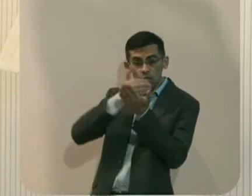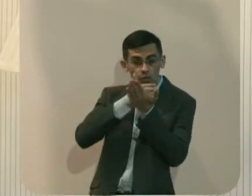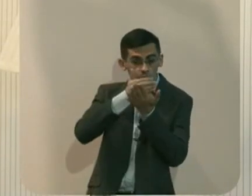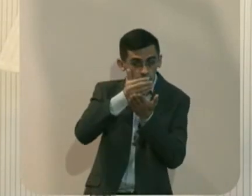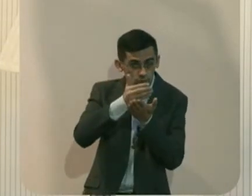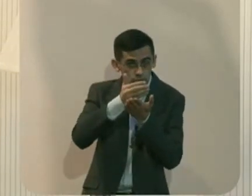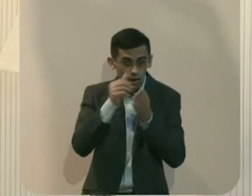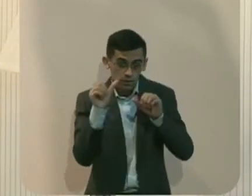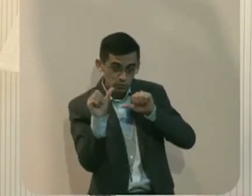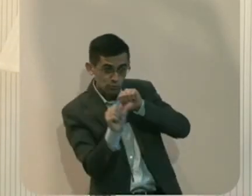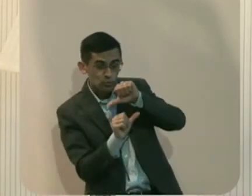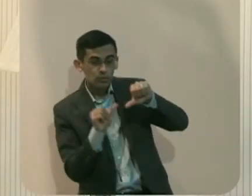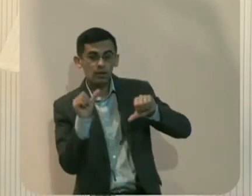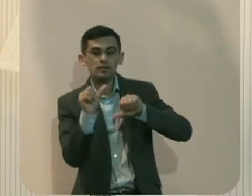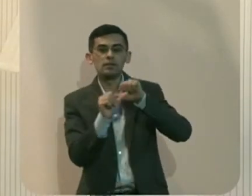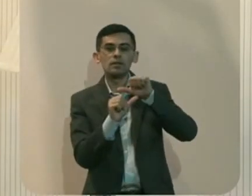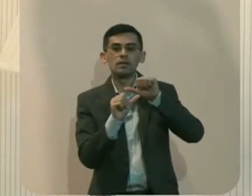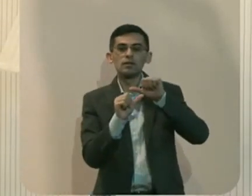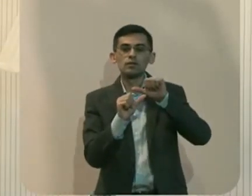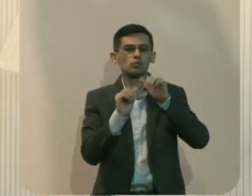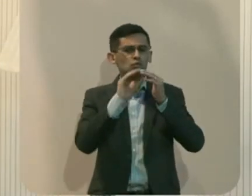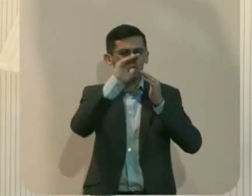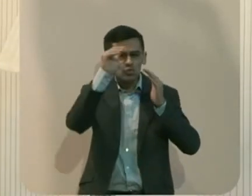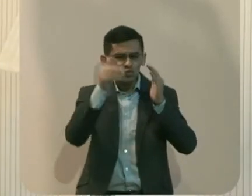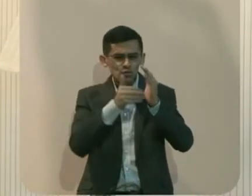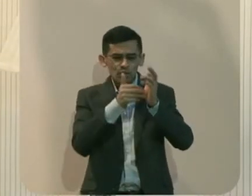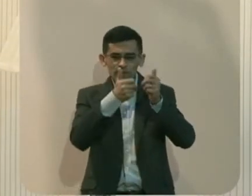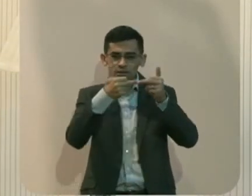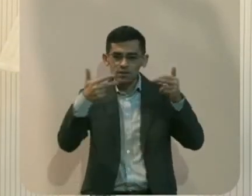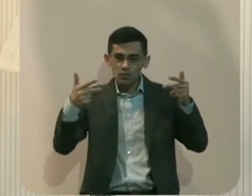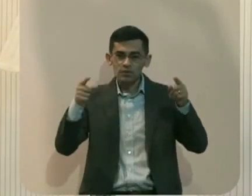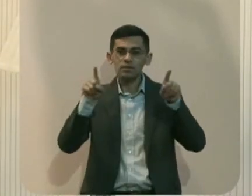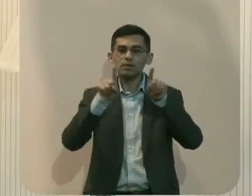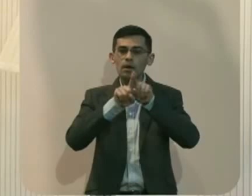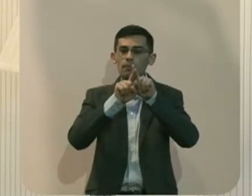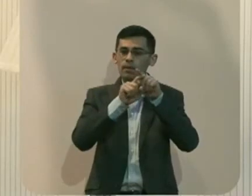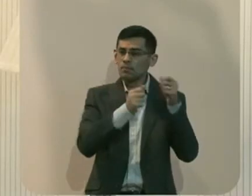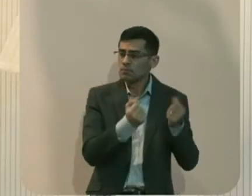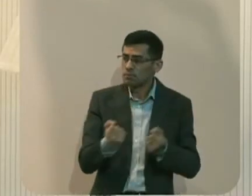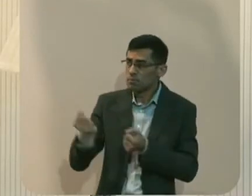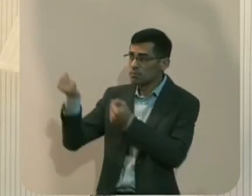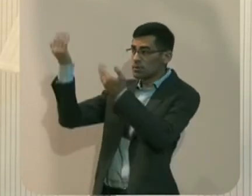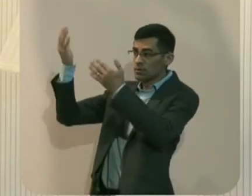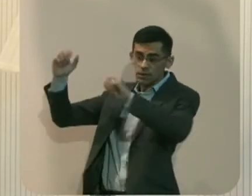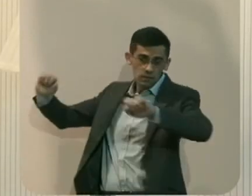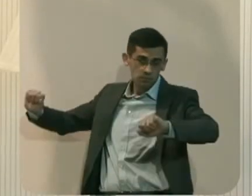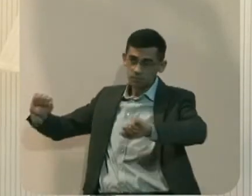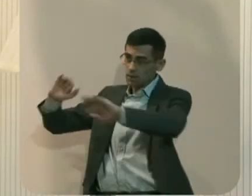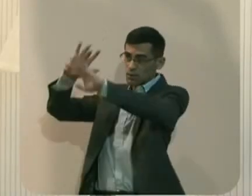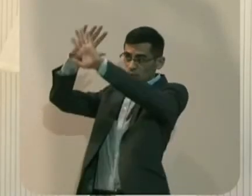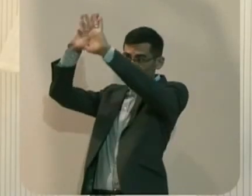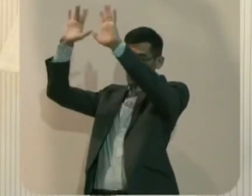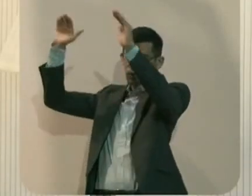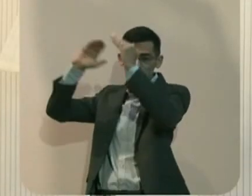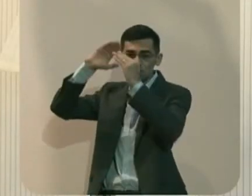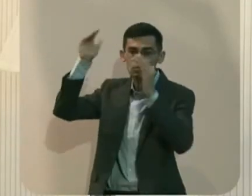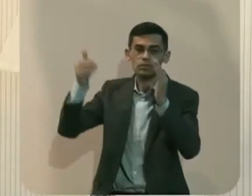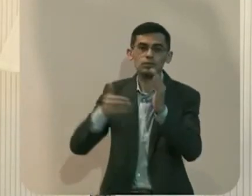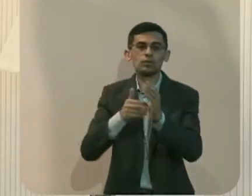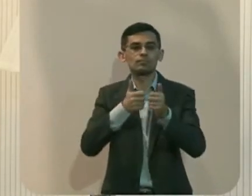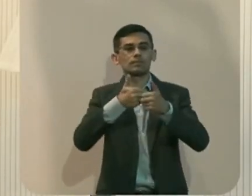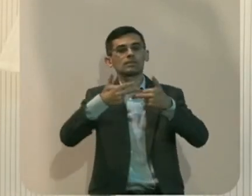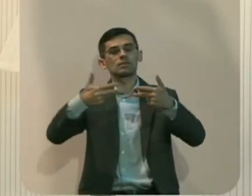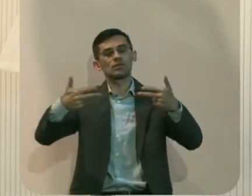o aperfeiçoamento, os meios, e para ele e para a glória dele todas as